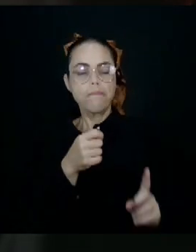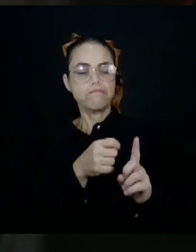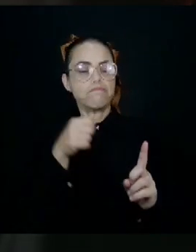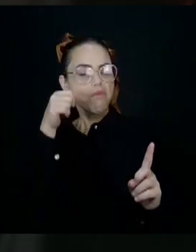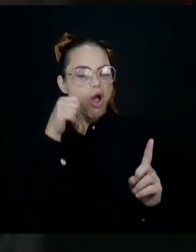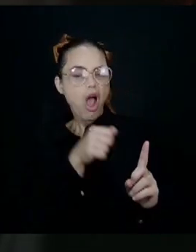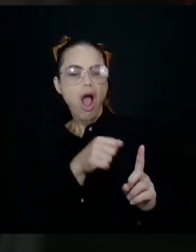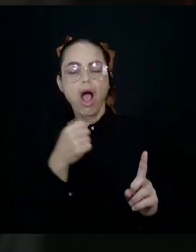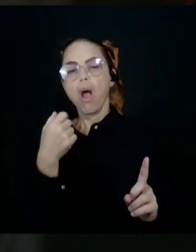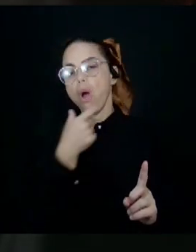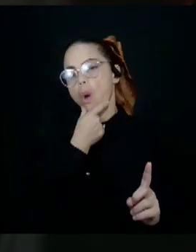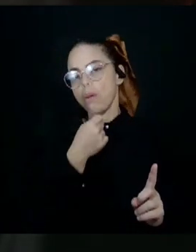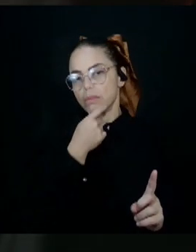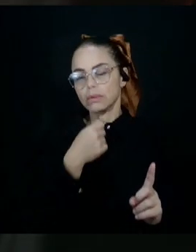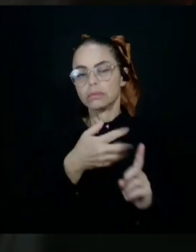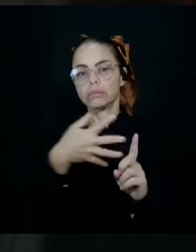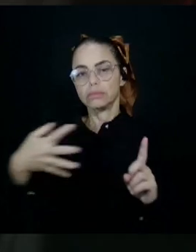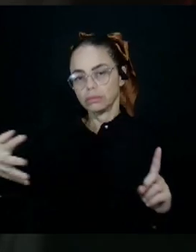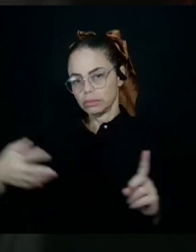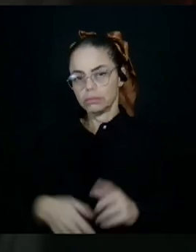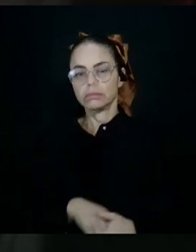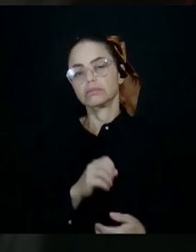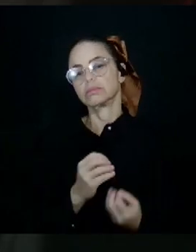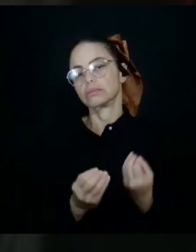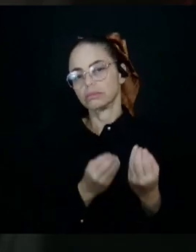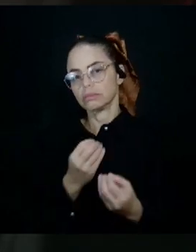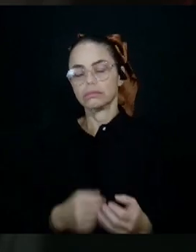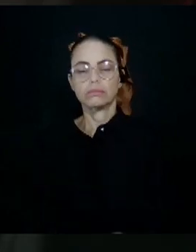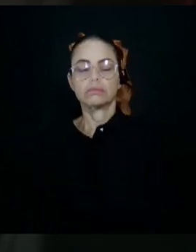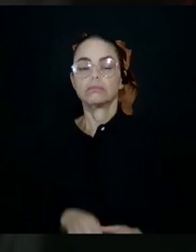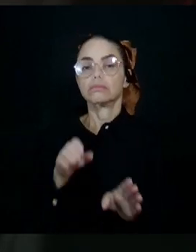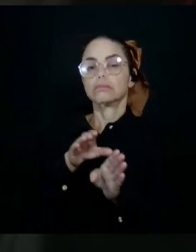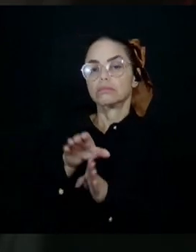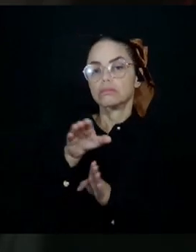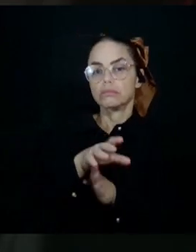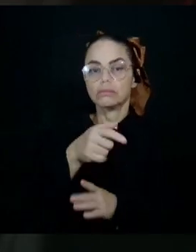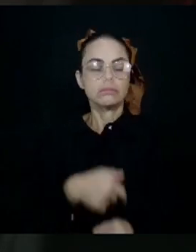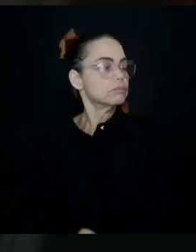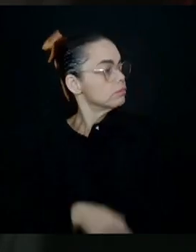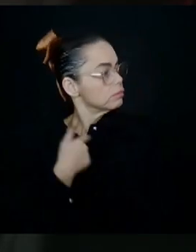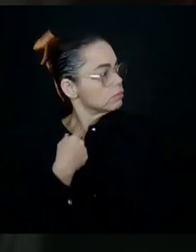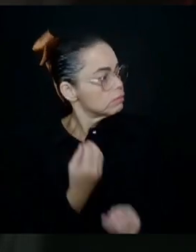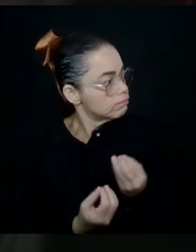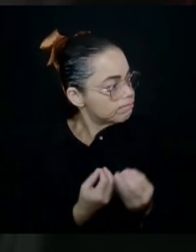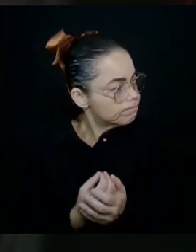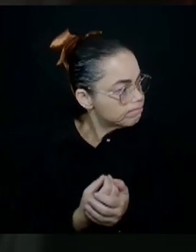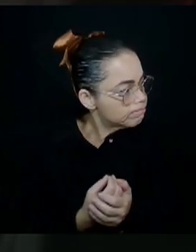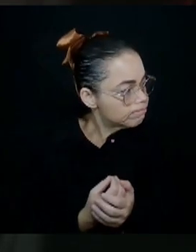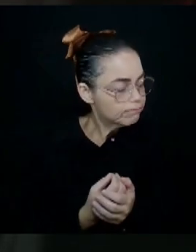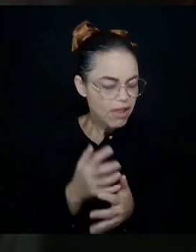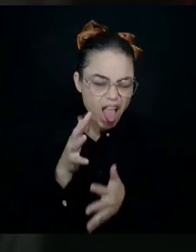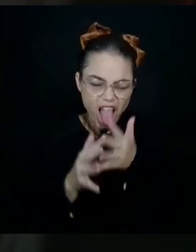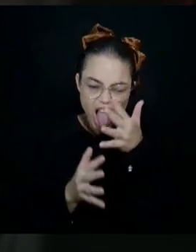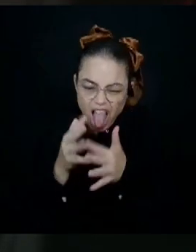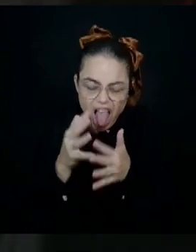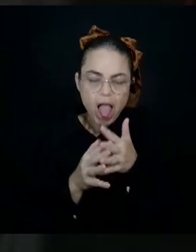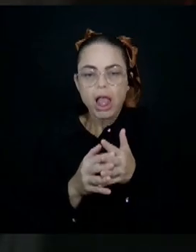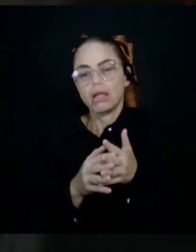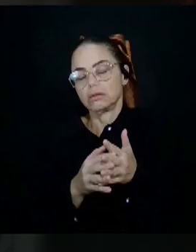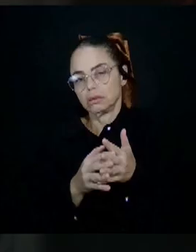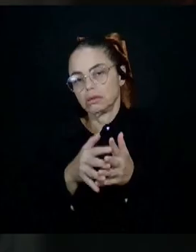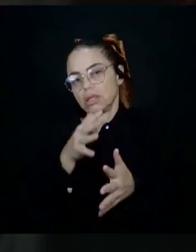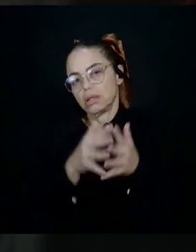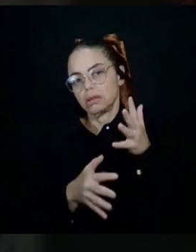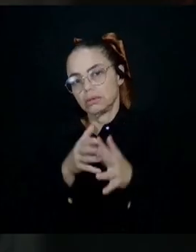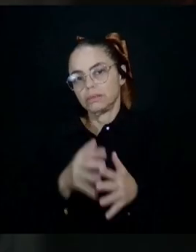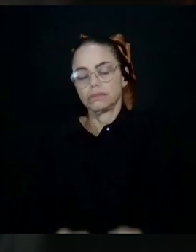ela é tratada, a orientação dela é tratada como uma confusão passageira, né. Como essa